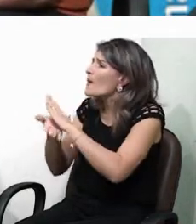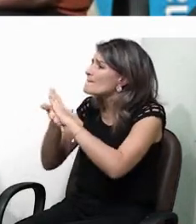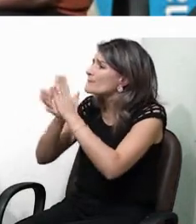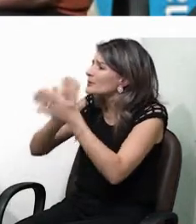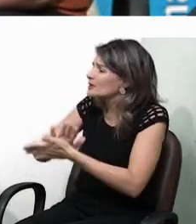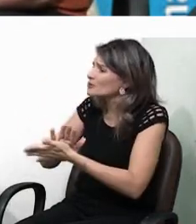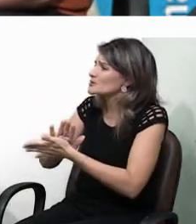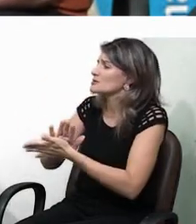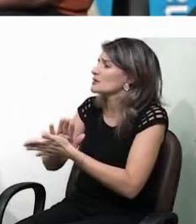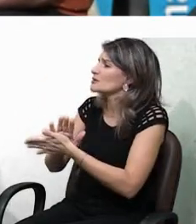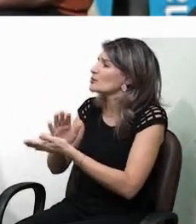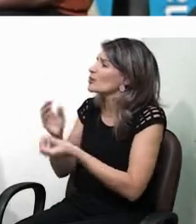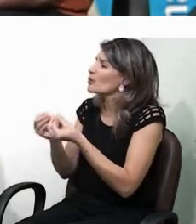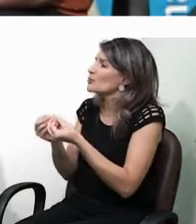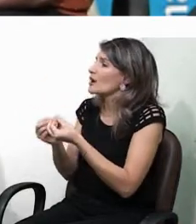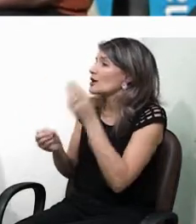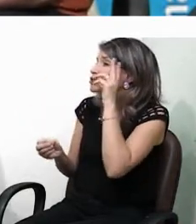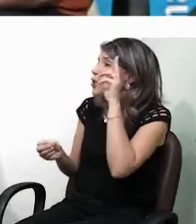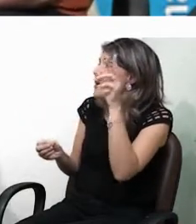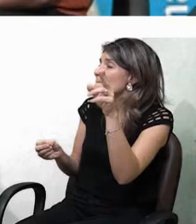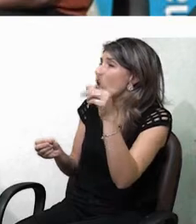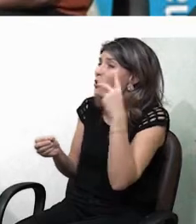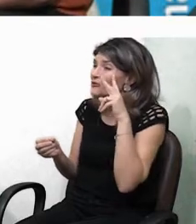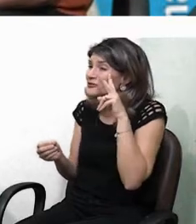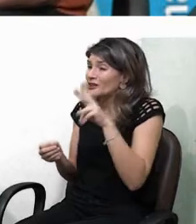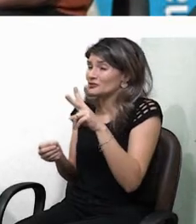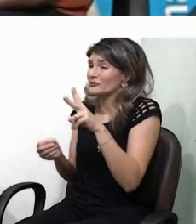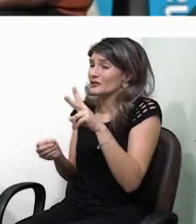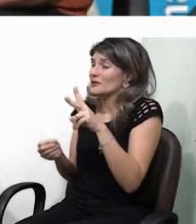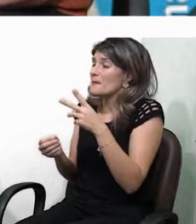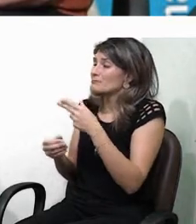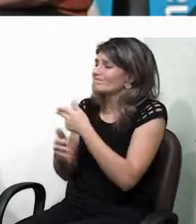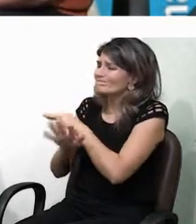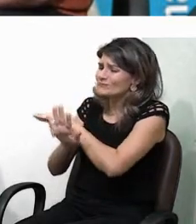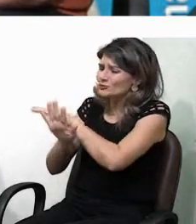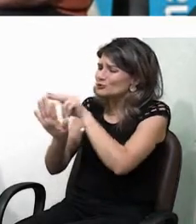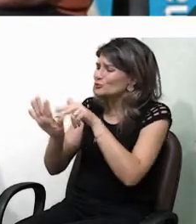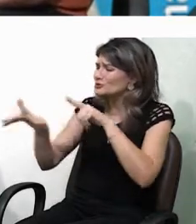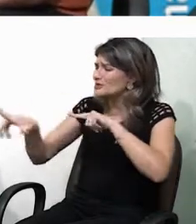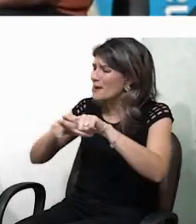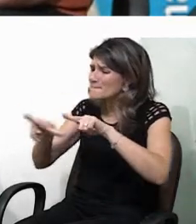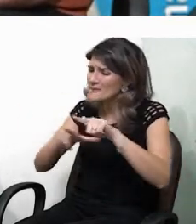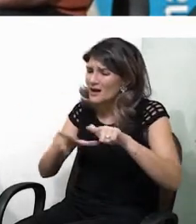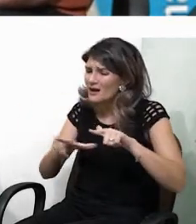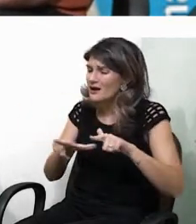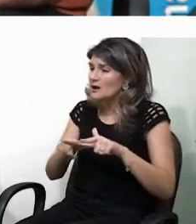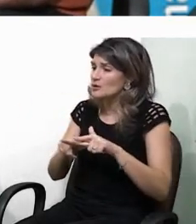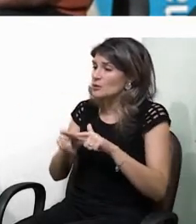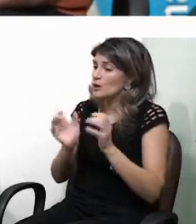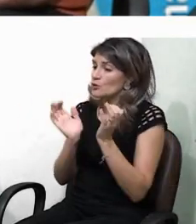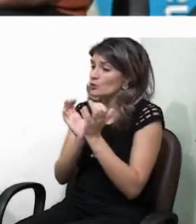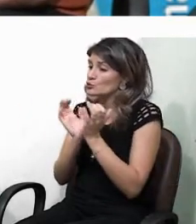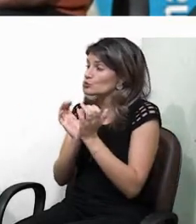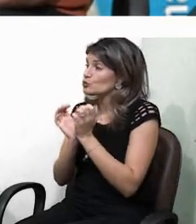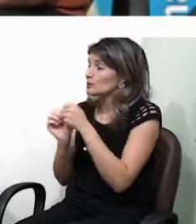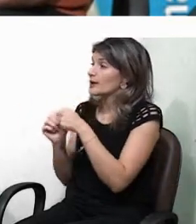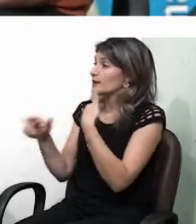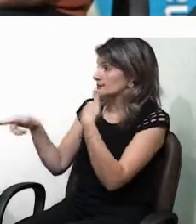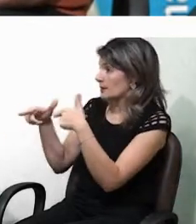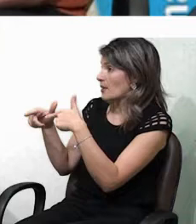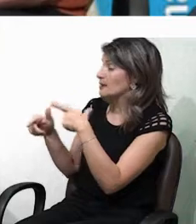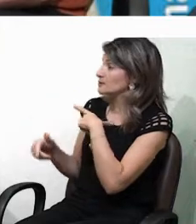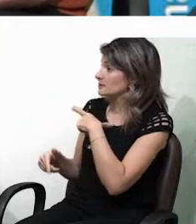coisa muito natural, a gente vê muito, né? No trabalho mesmo, eu convivo com uma pessoa